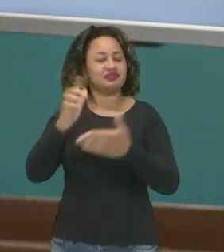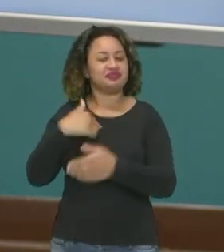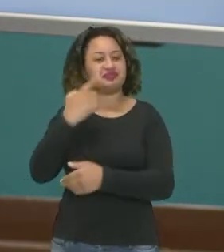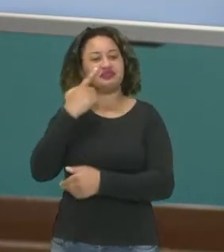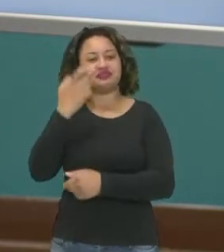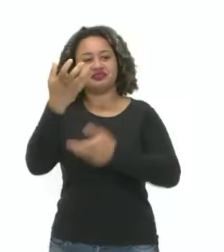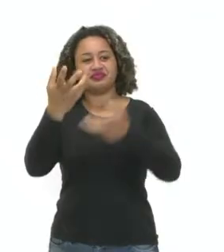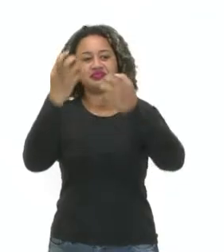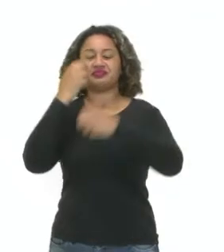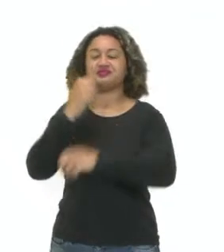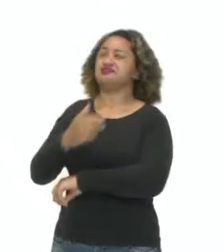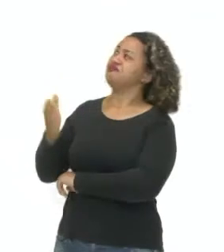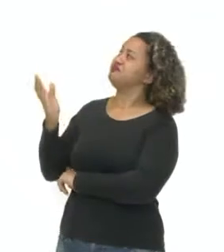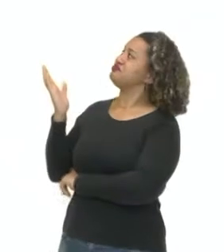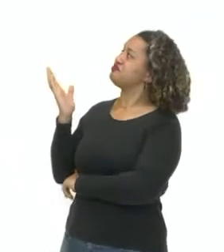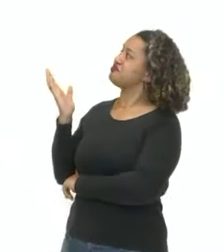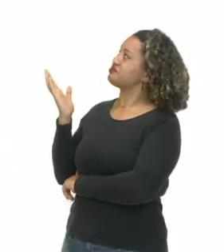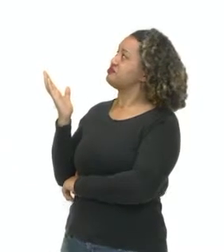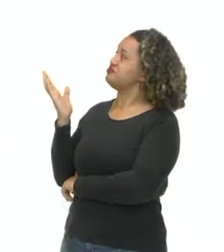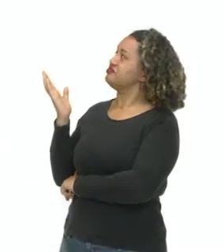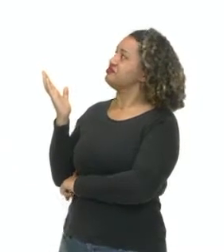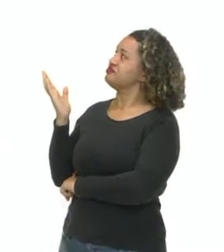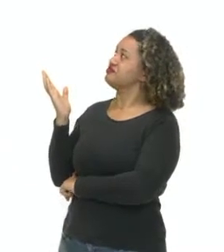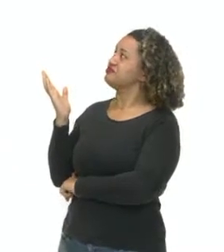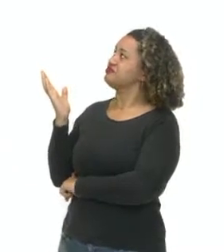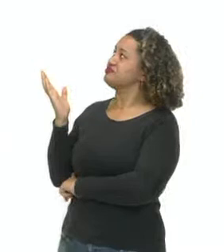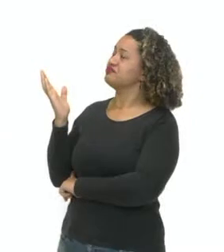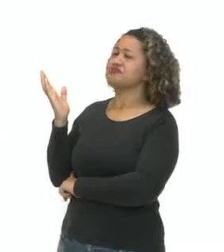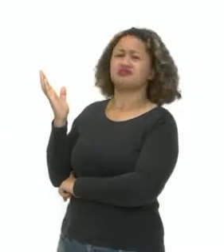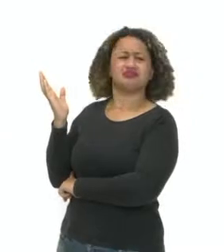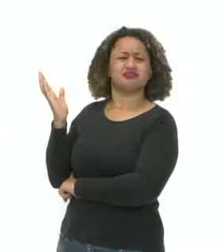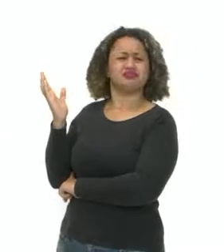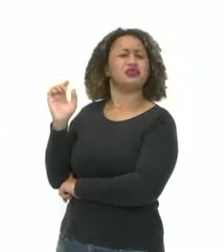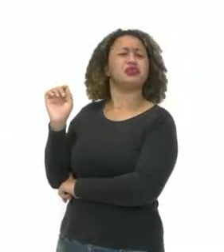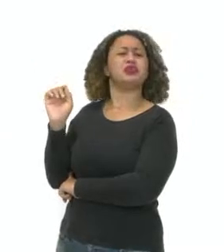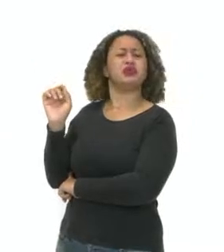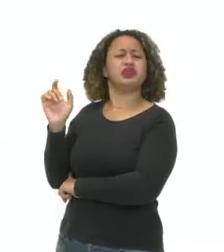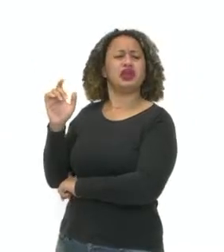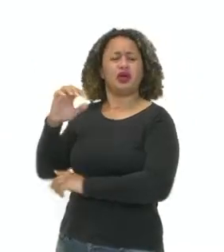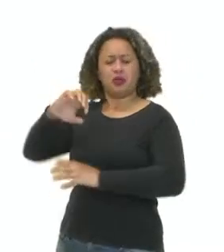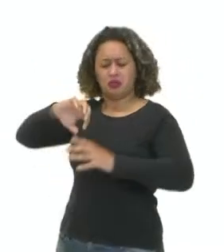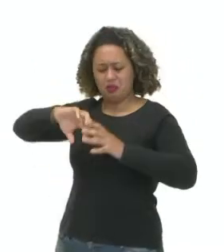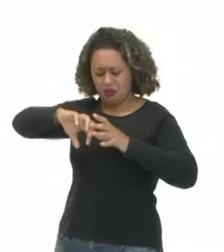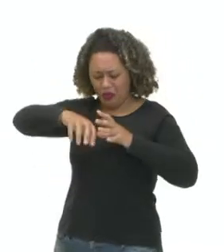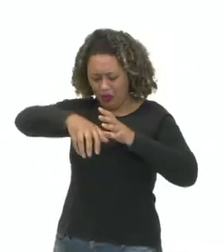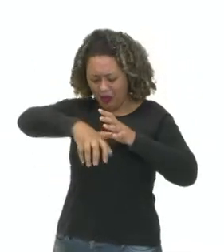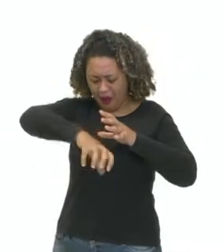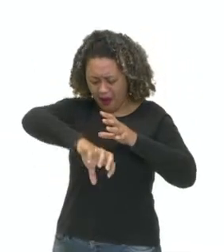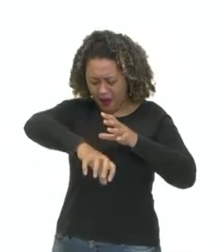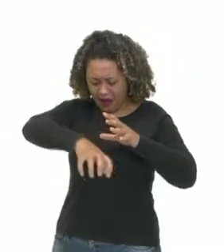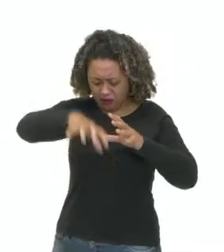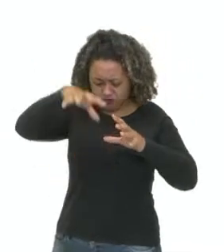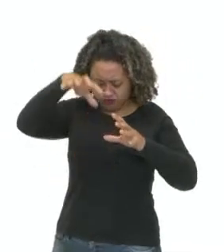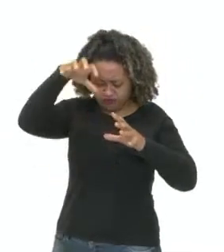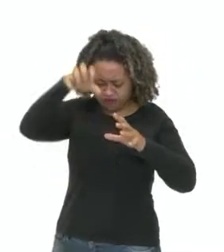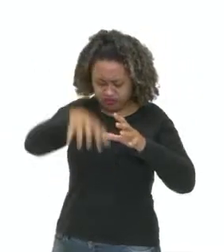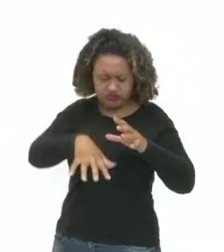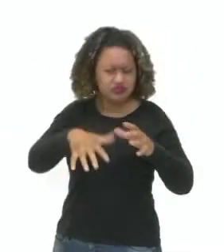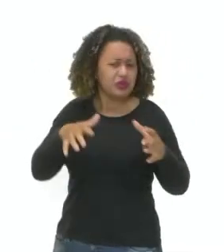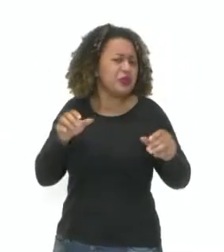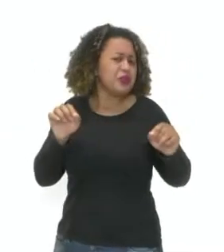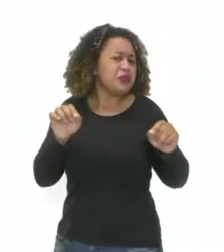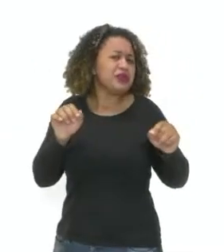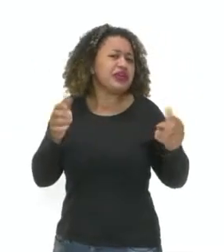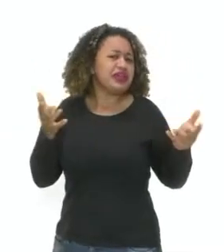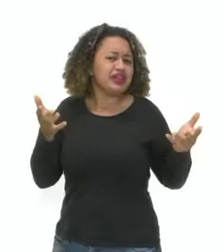aqui que está na tela, né? Que será que isso aí? Um buraco de um alienígena que pousou com uma pata bem grande lá? Né?